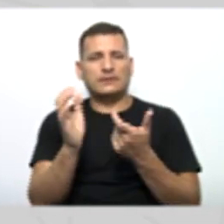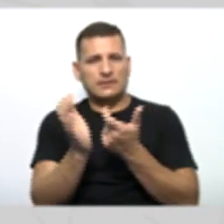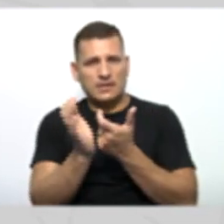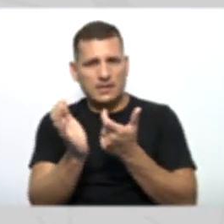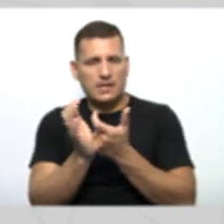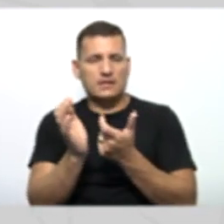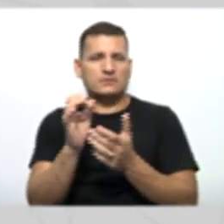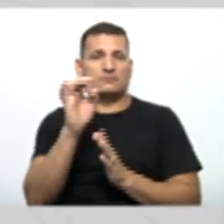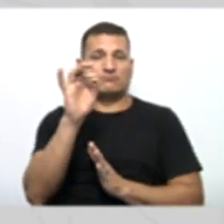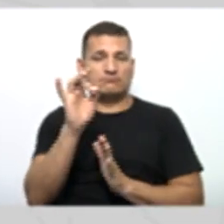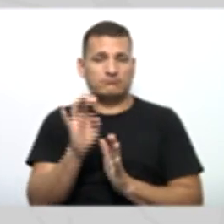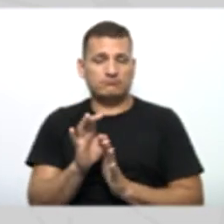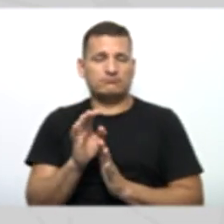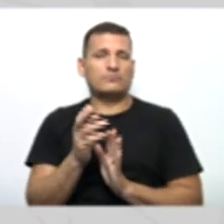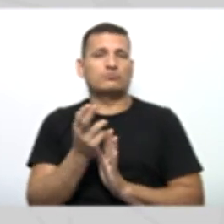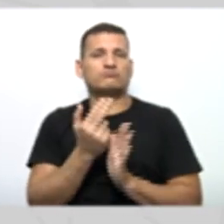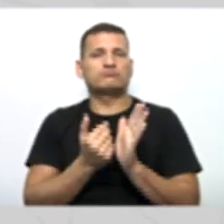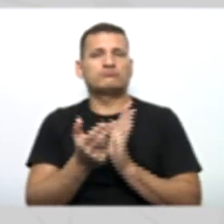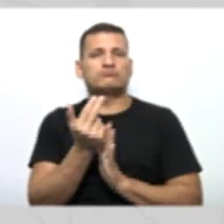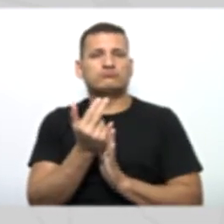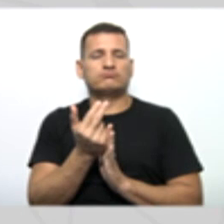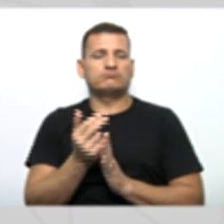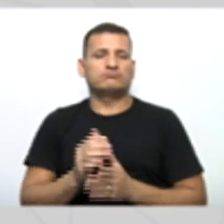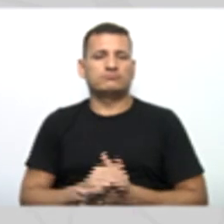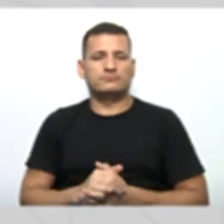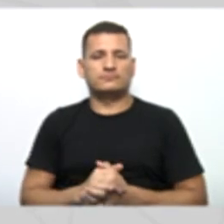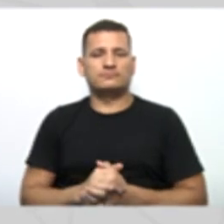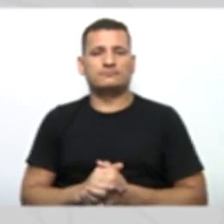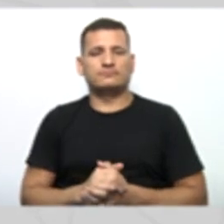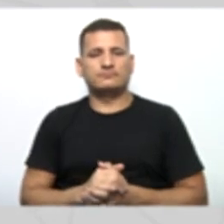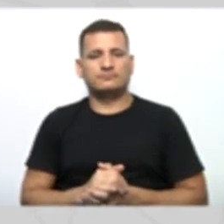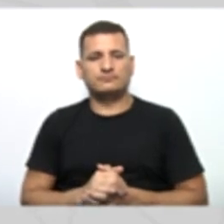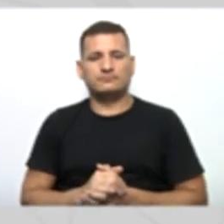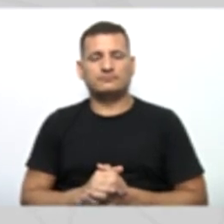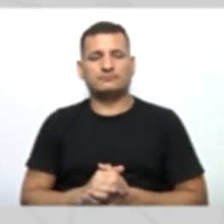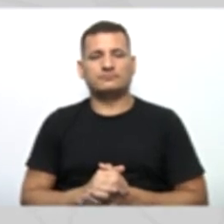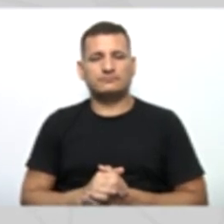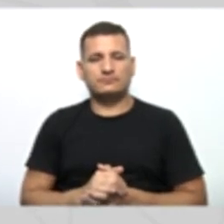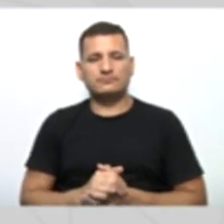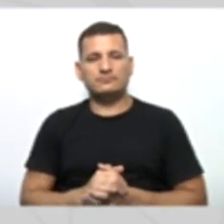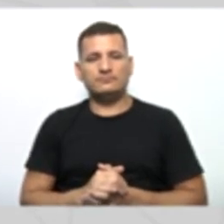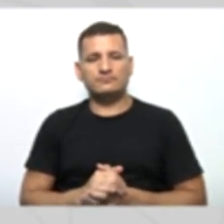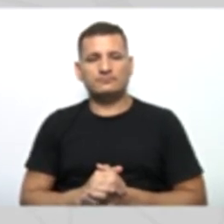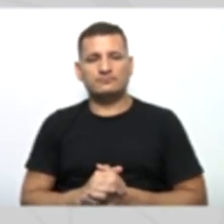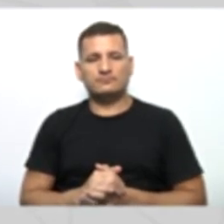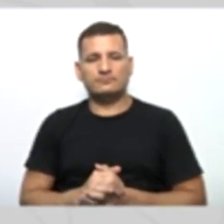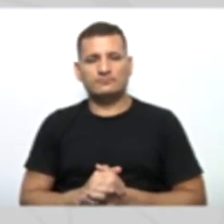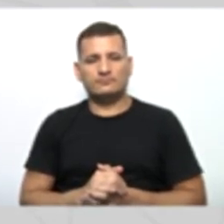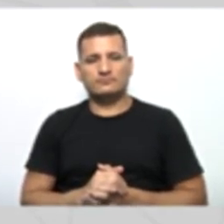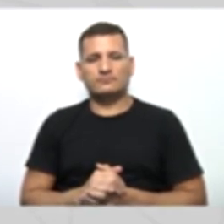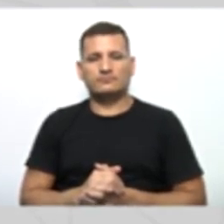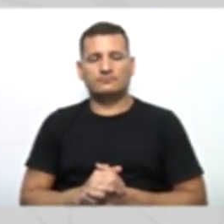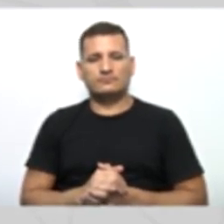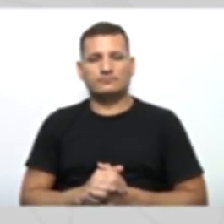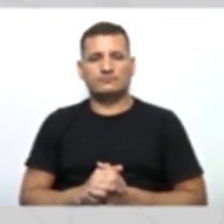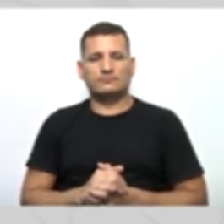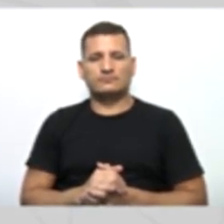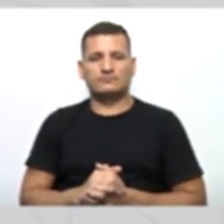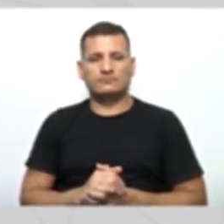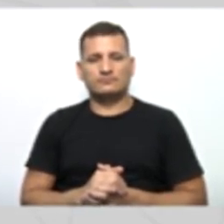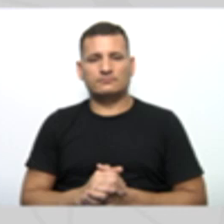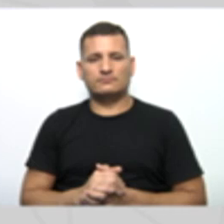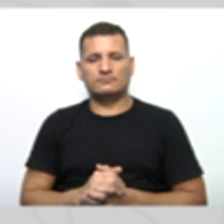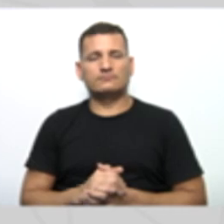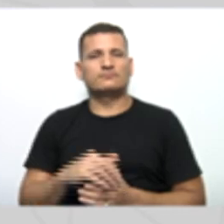são os símbolos que diferenciam um do outro, certo? Continuando aqui, ó. Vamos lá, ó. Pessoal, como nós